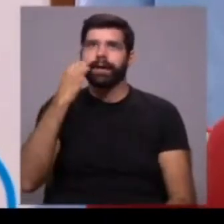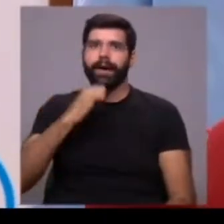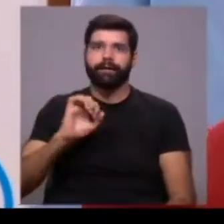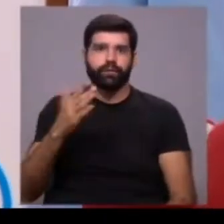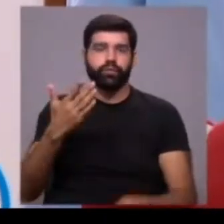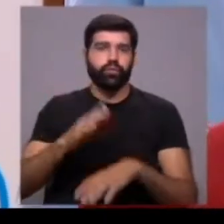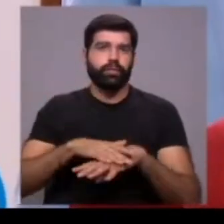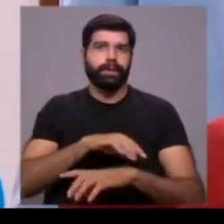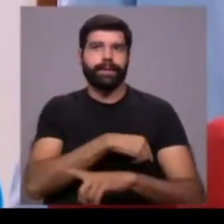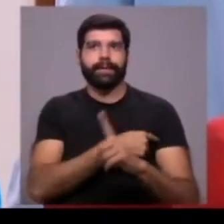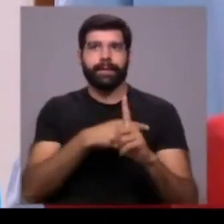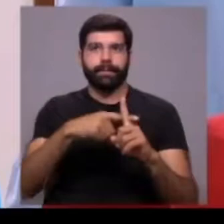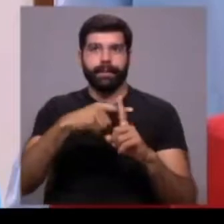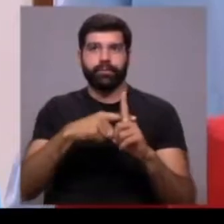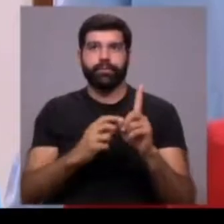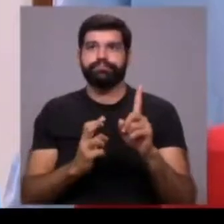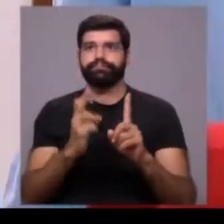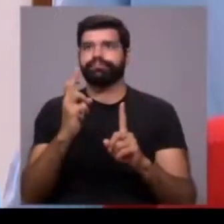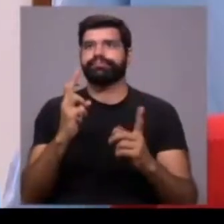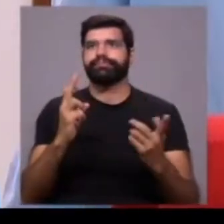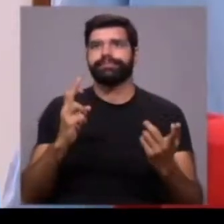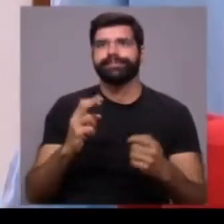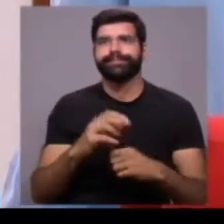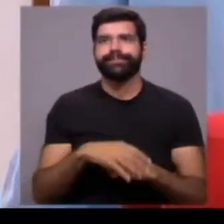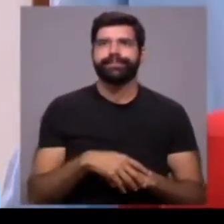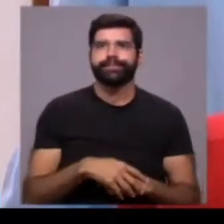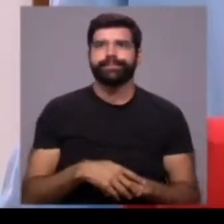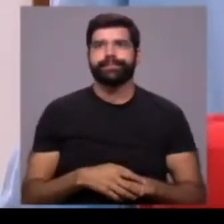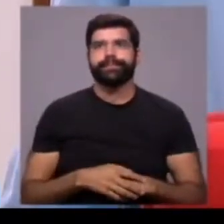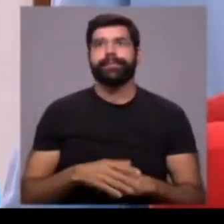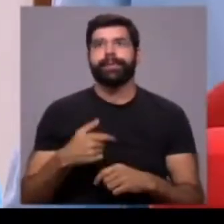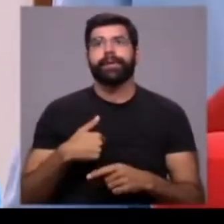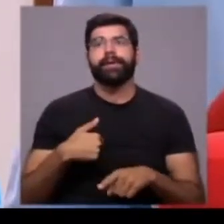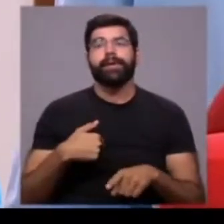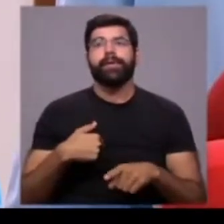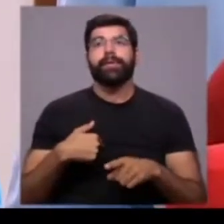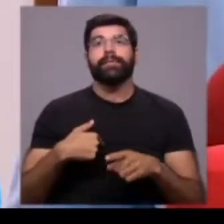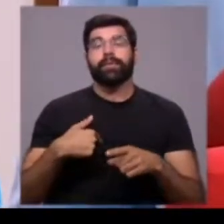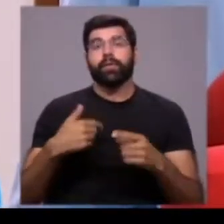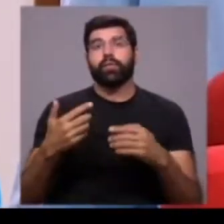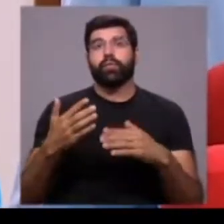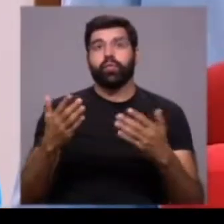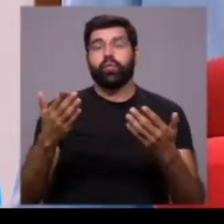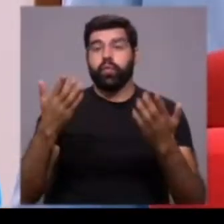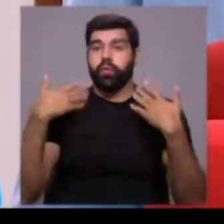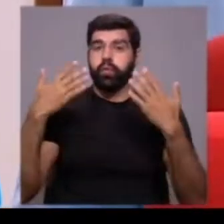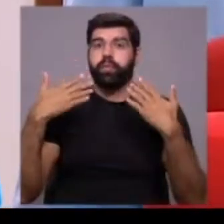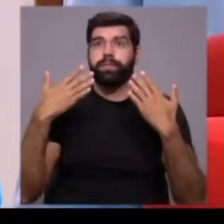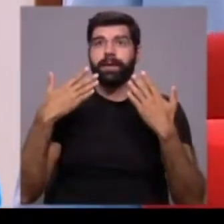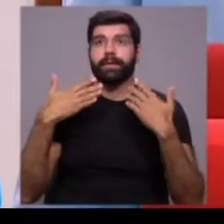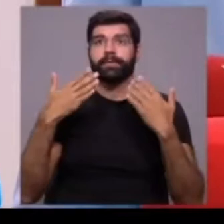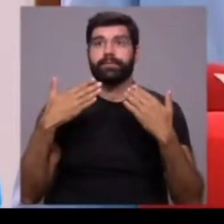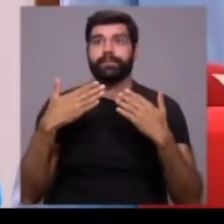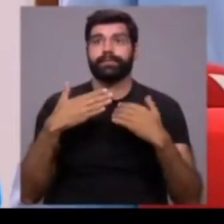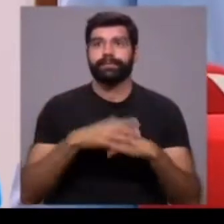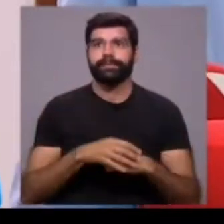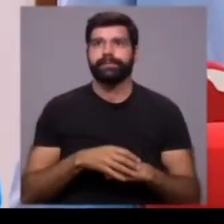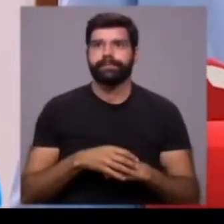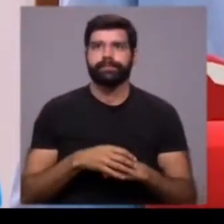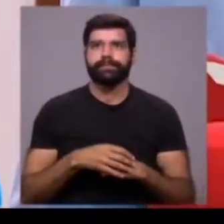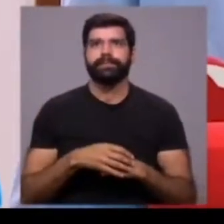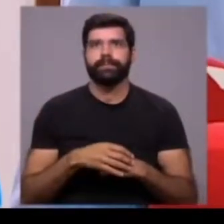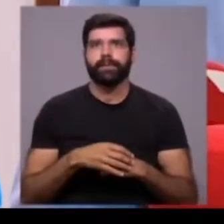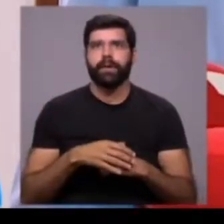das temperaturas de o crescimento do vento de de leste e para baixo níveis de umidade